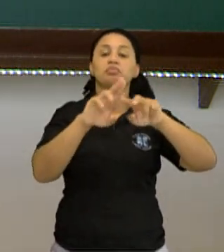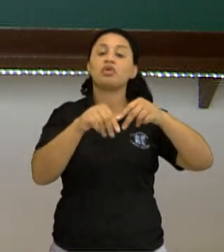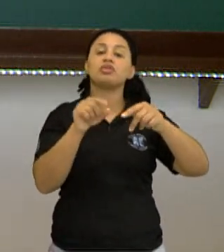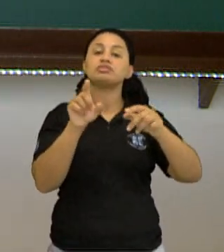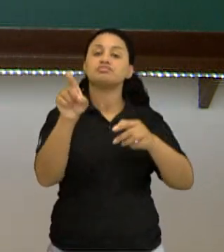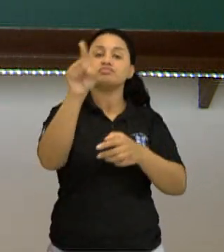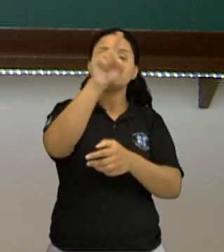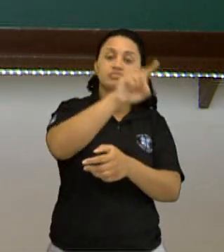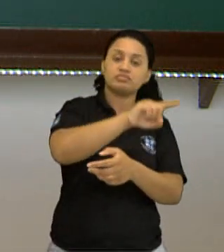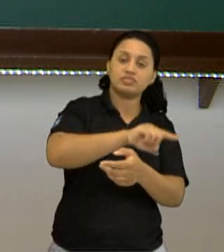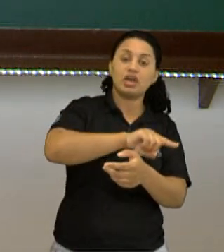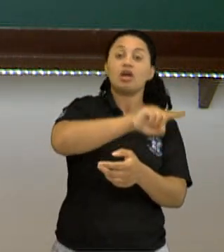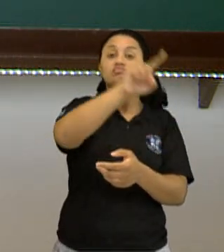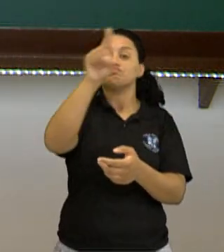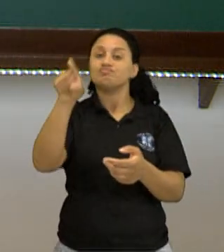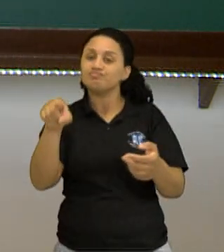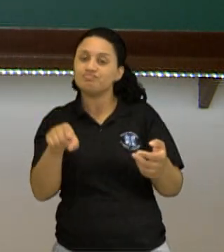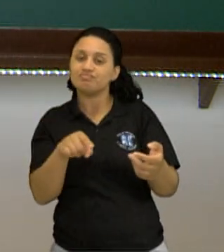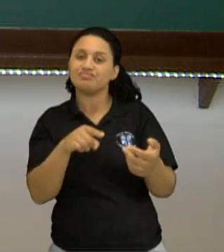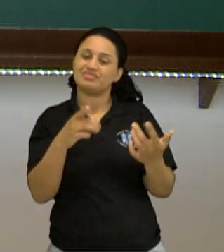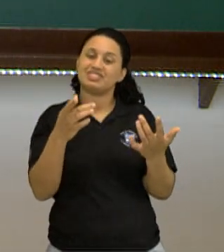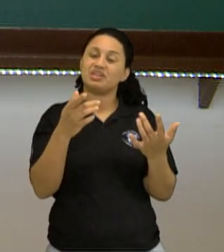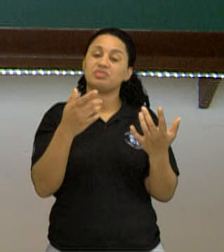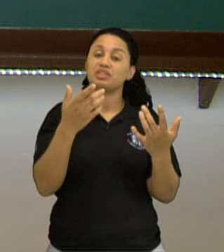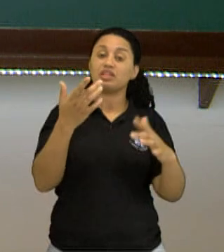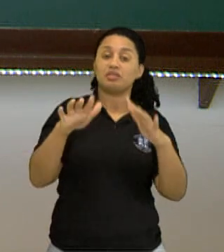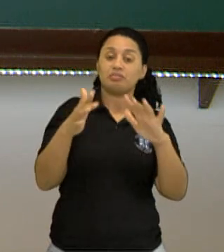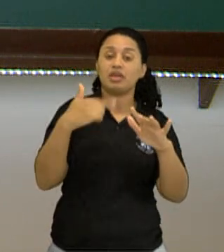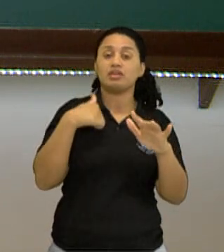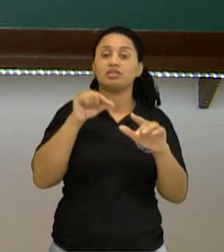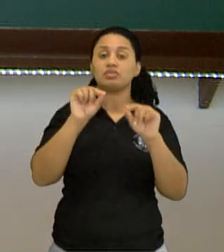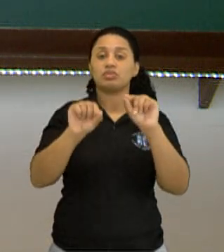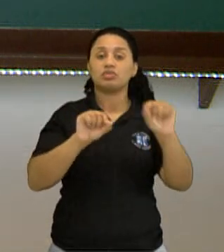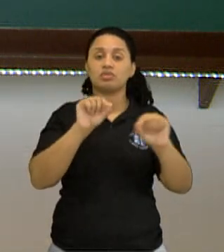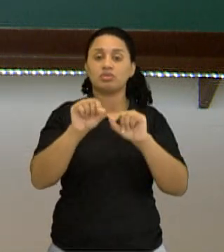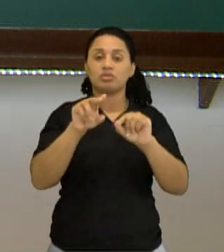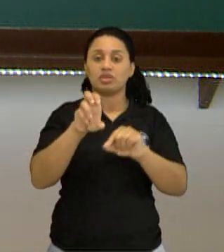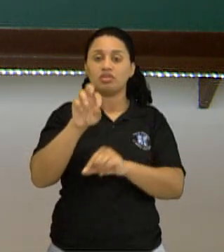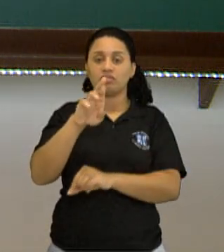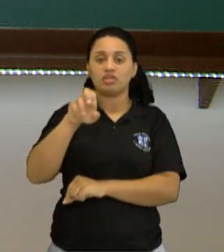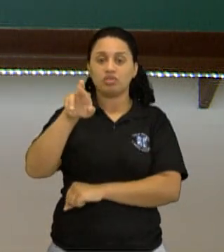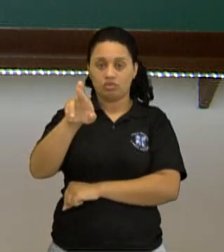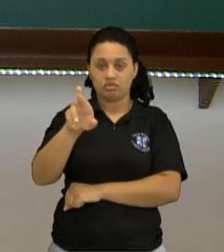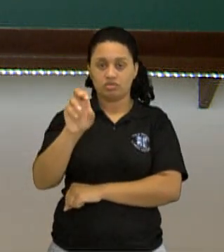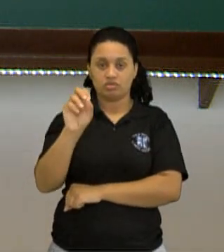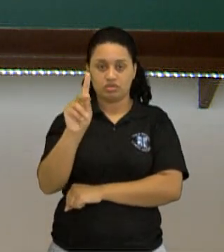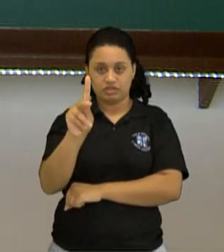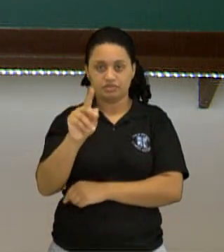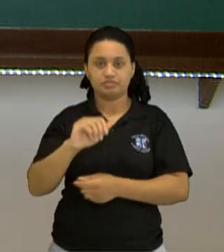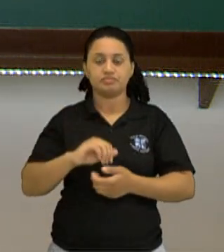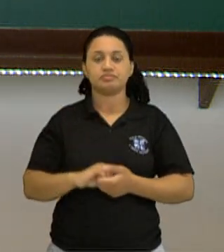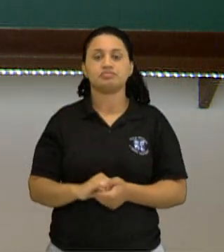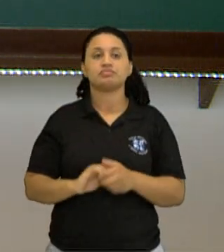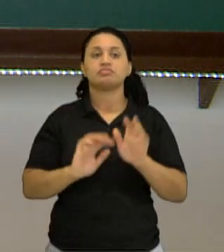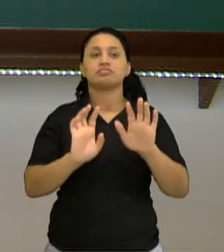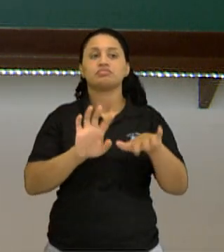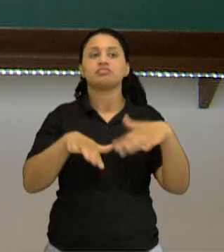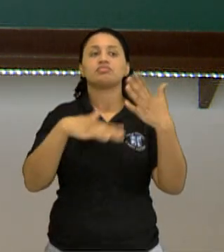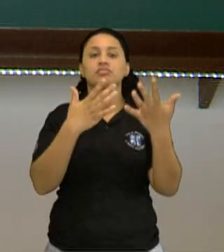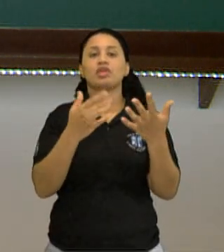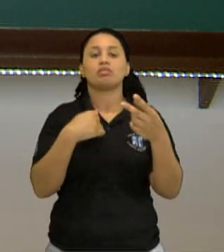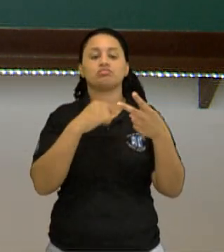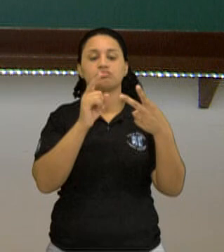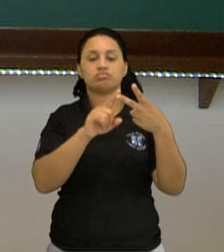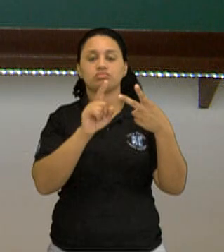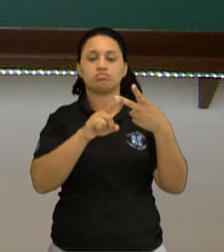direção e o sentido desse vetor velocidade, ok? Bem, item